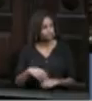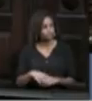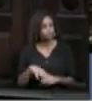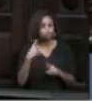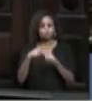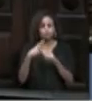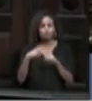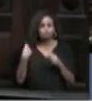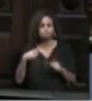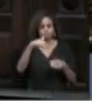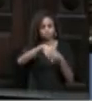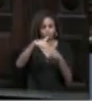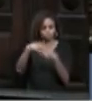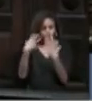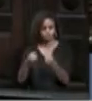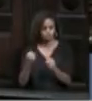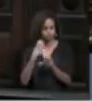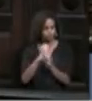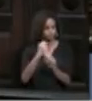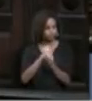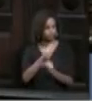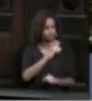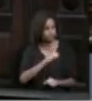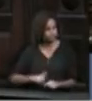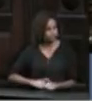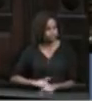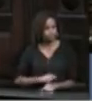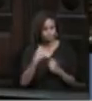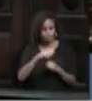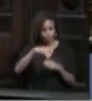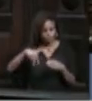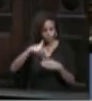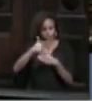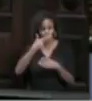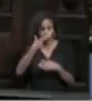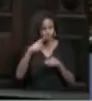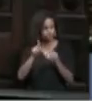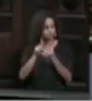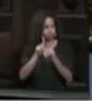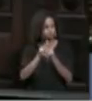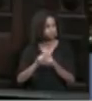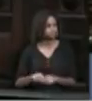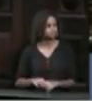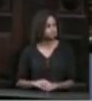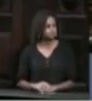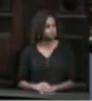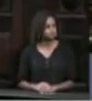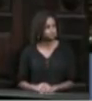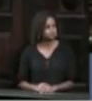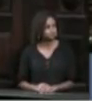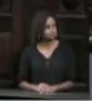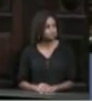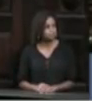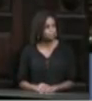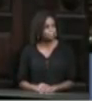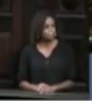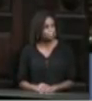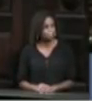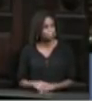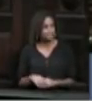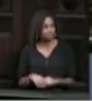de votar favorável? Subam e defendam, porque é uma vergonha, porque não tem a